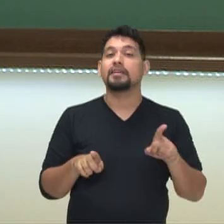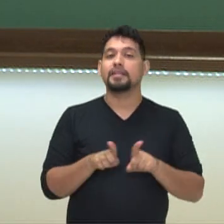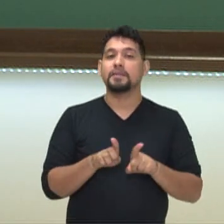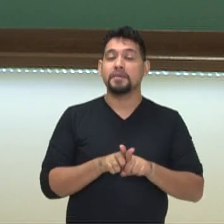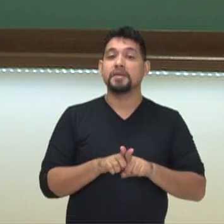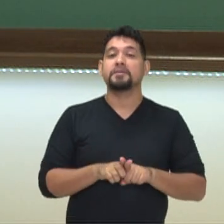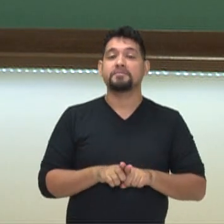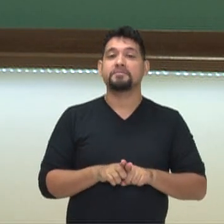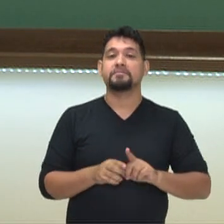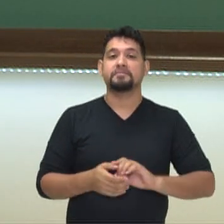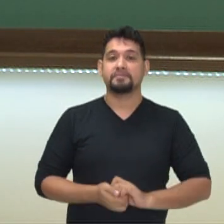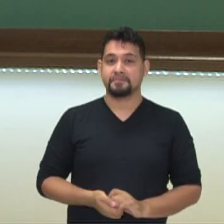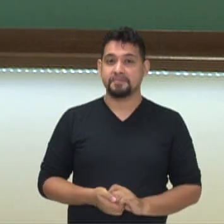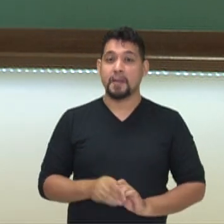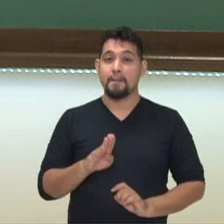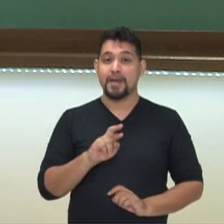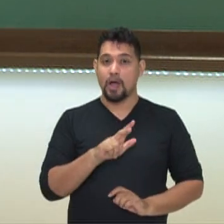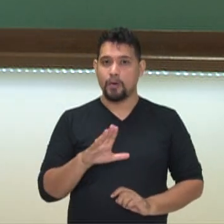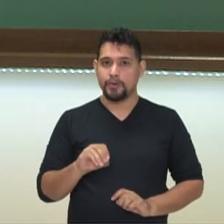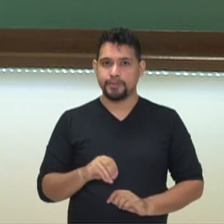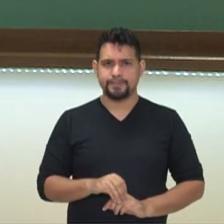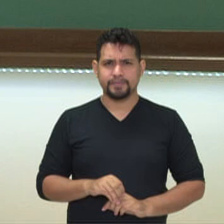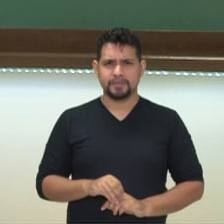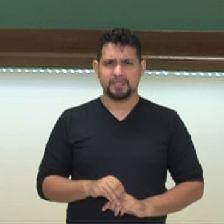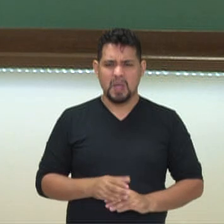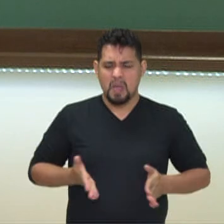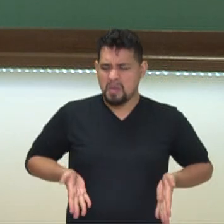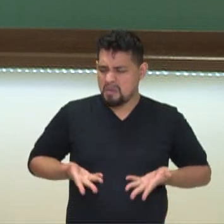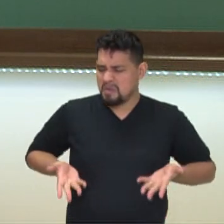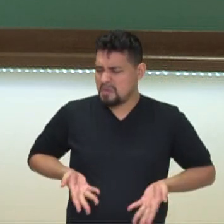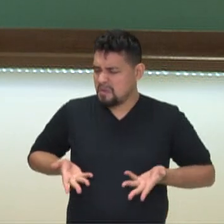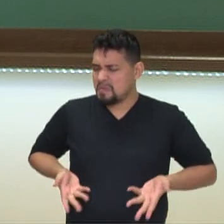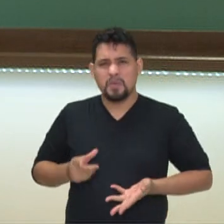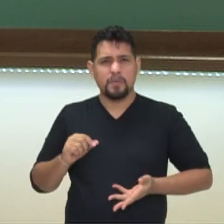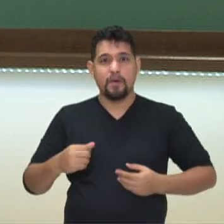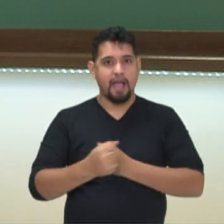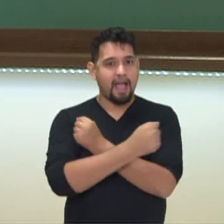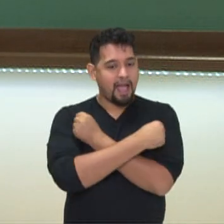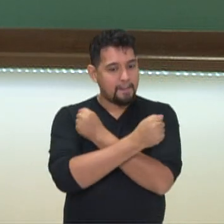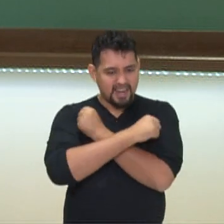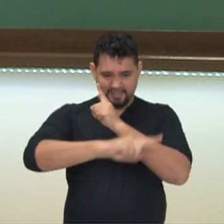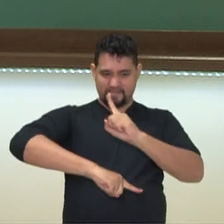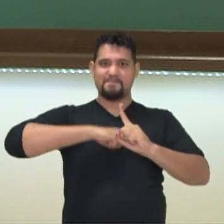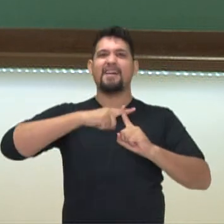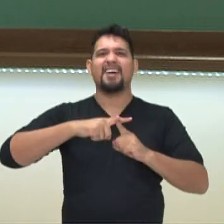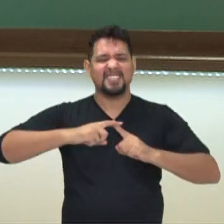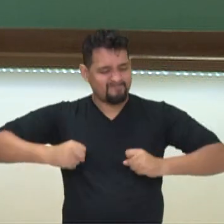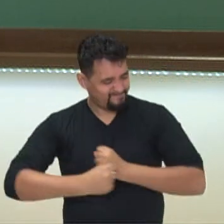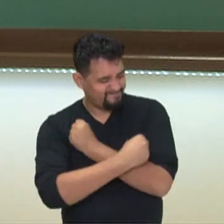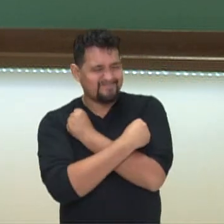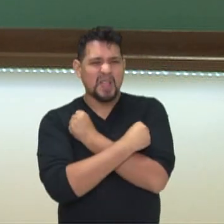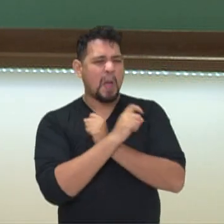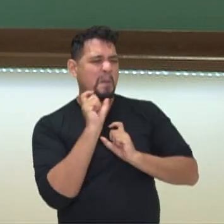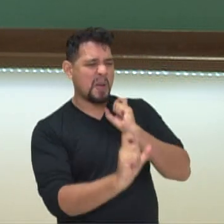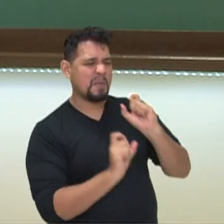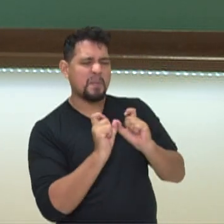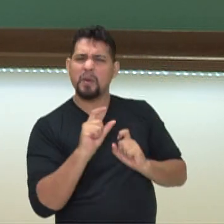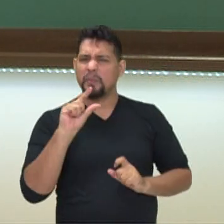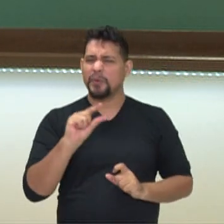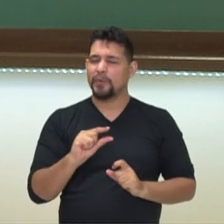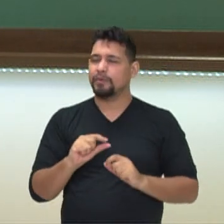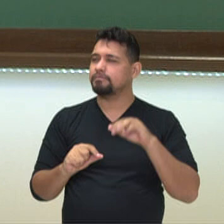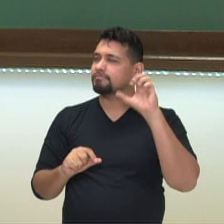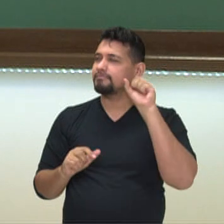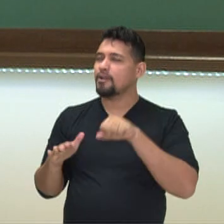brasileiro Braulio Bessa. Empurre menos, abrace mais. Critique menos,